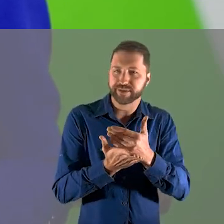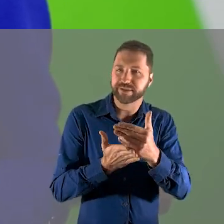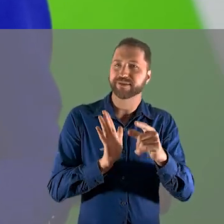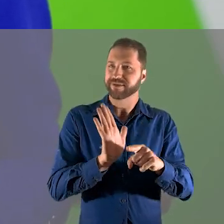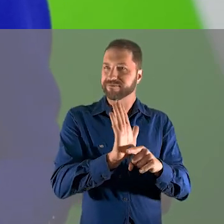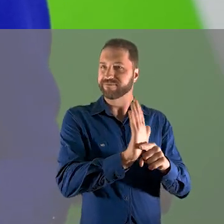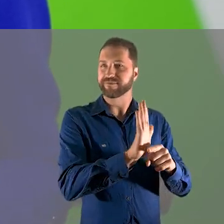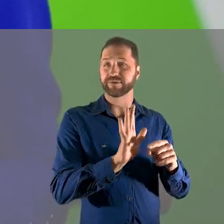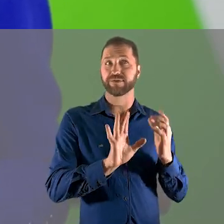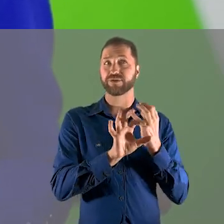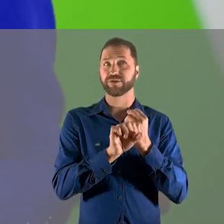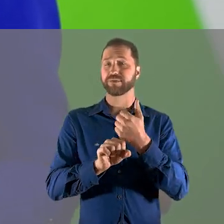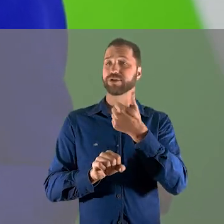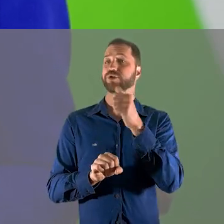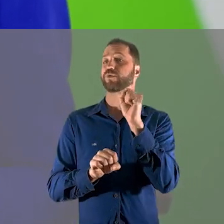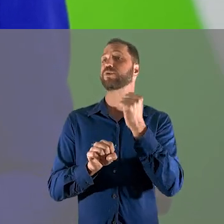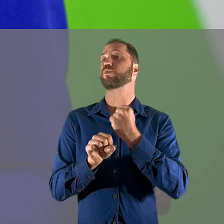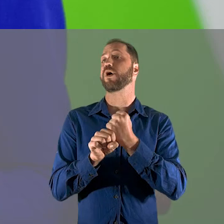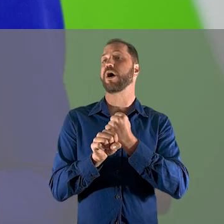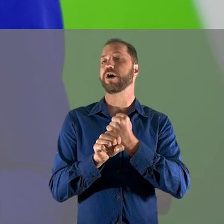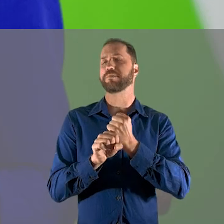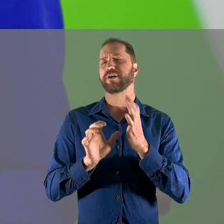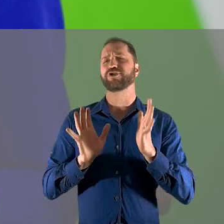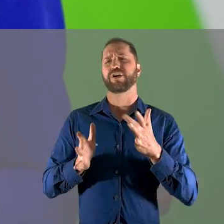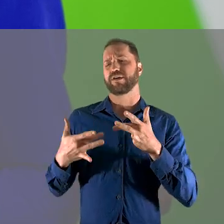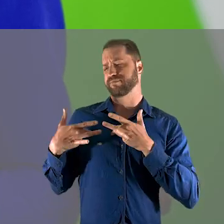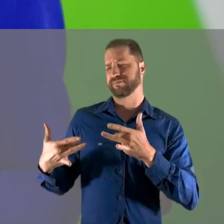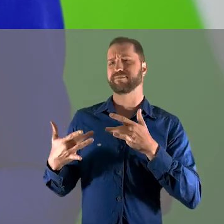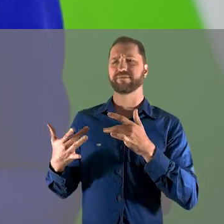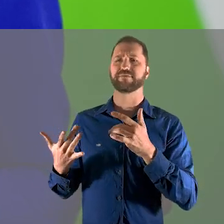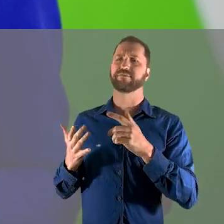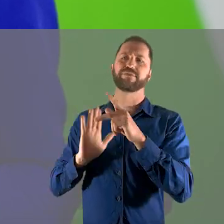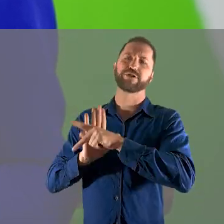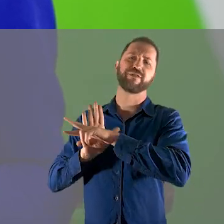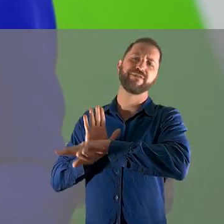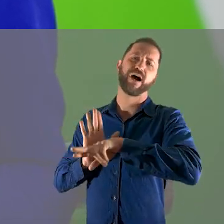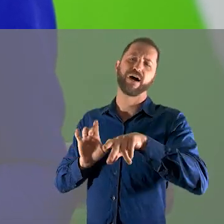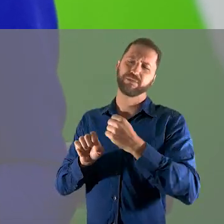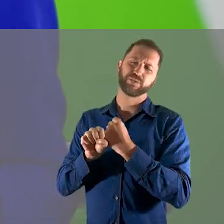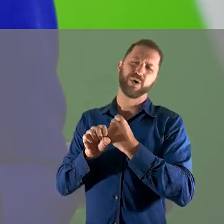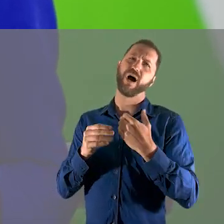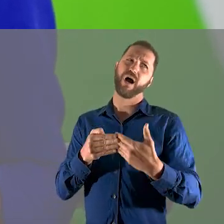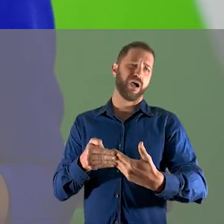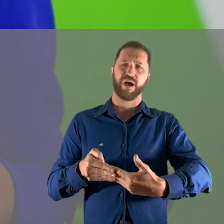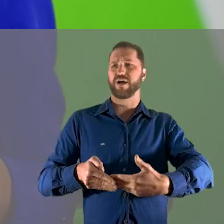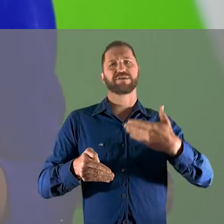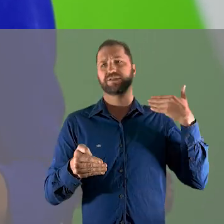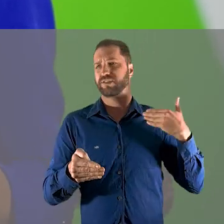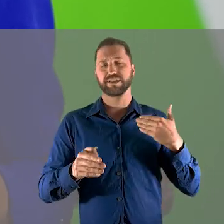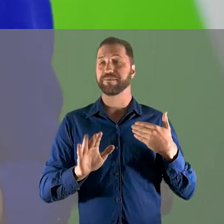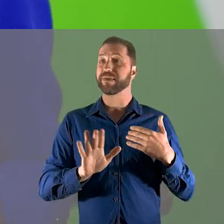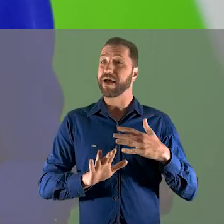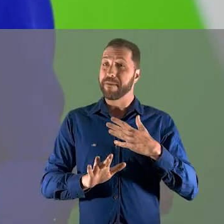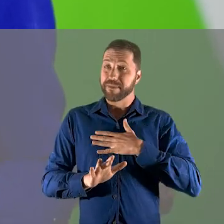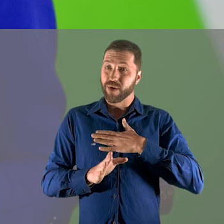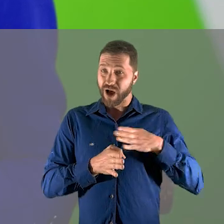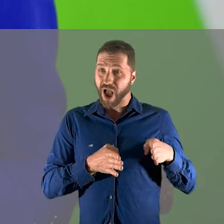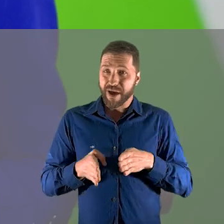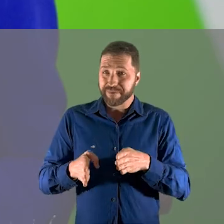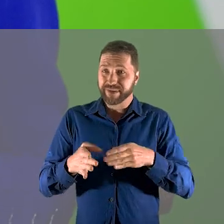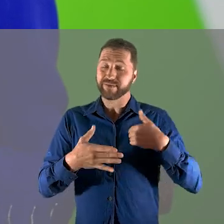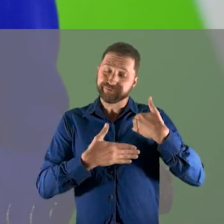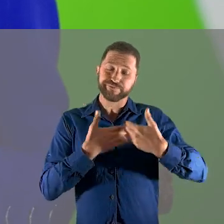setor então a gente tá chegando aí né uns 18 anos mas eu já sou voluntária de projetos bem